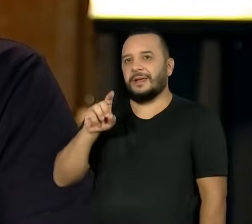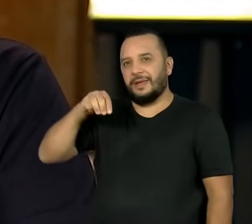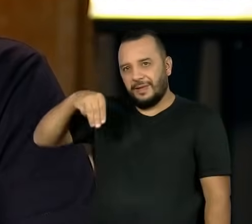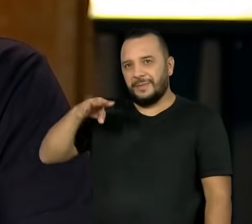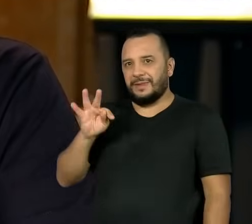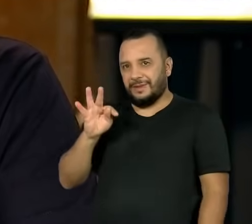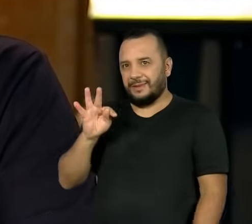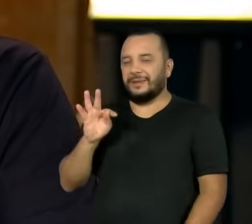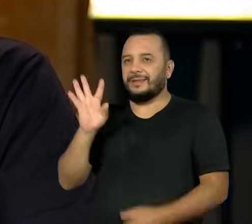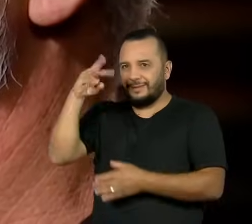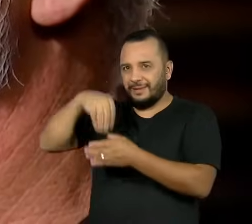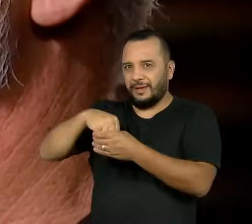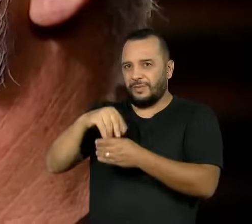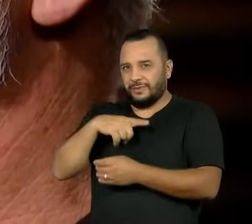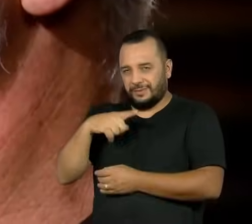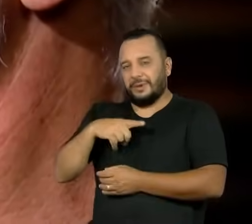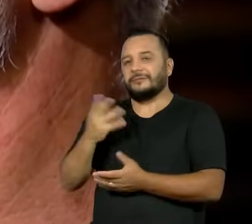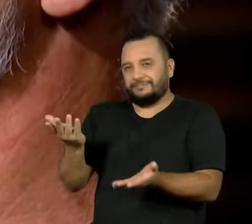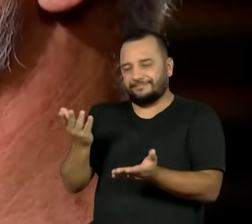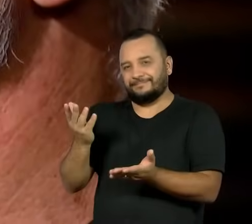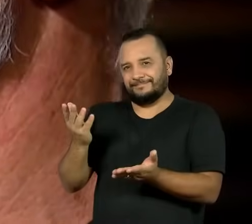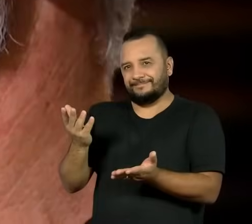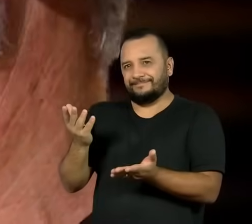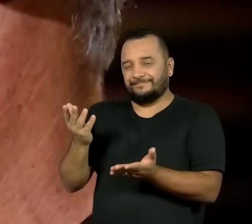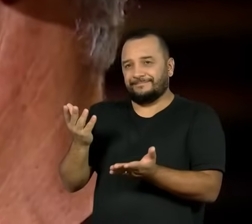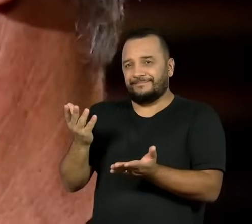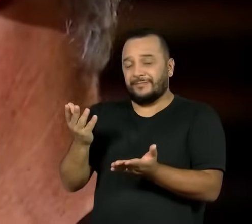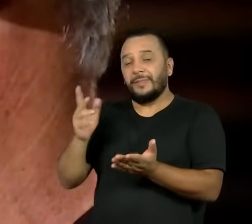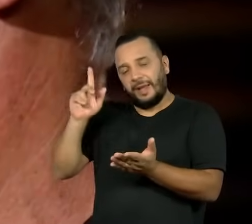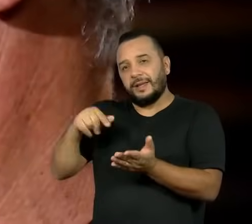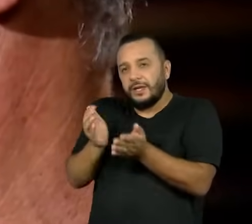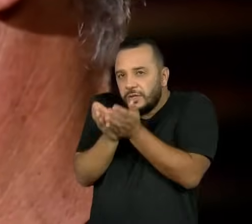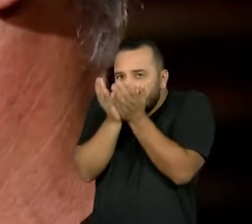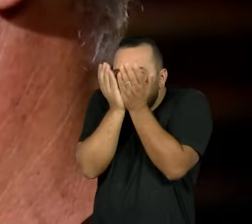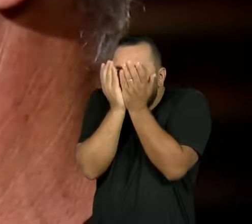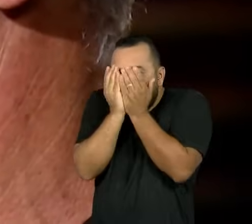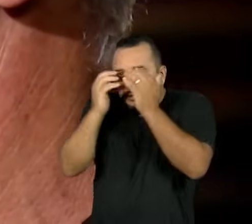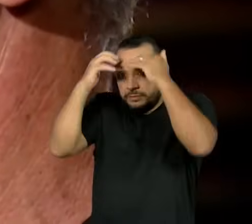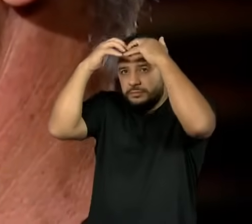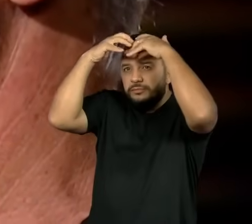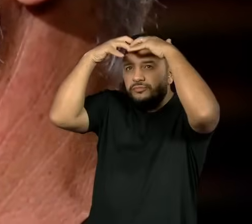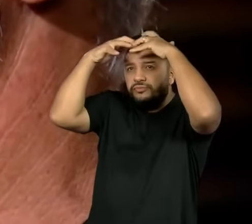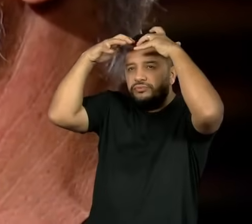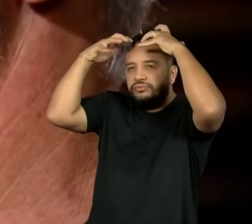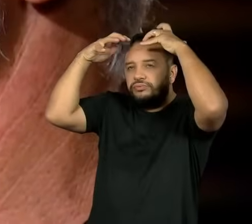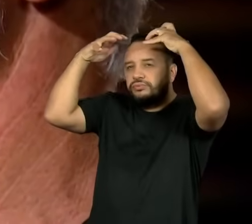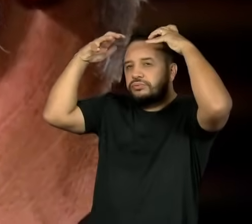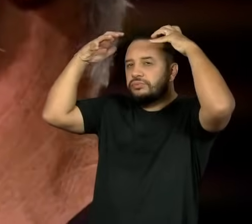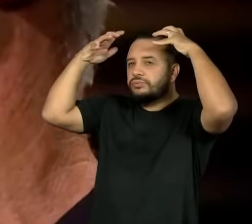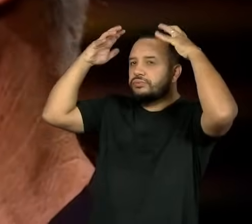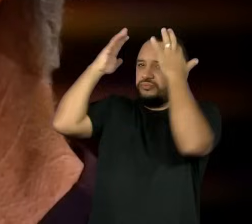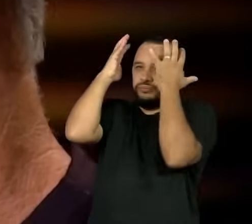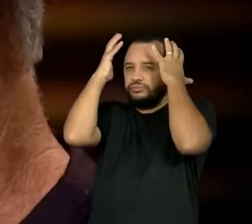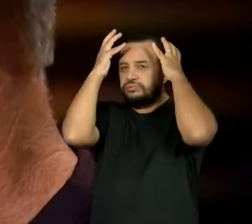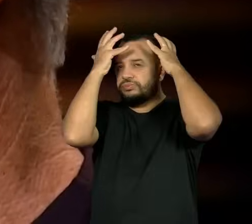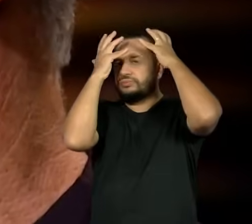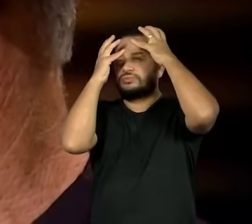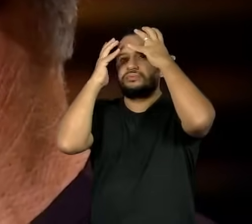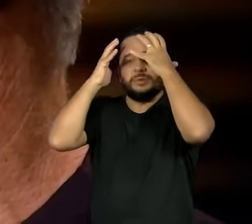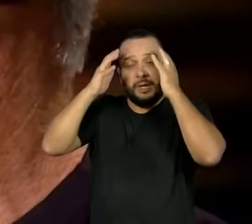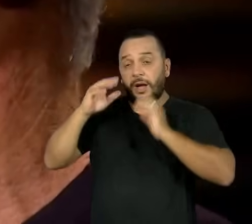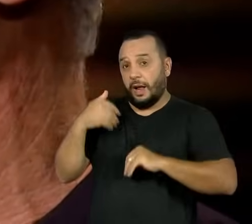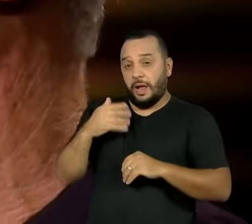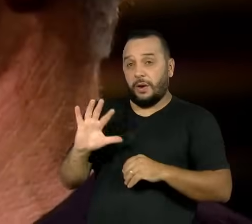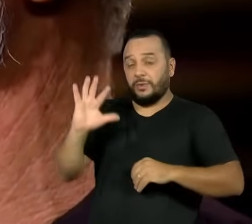isolada. Sim. Então o que a gente começou a fazer foi a partir dos efeitos da